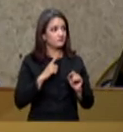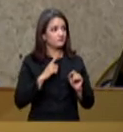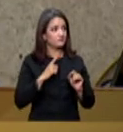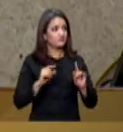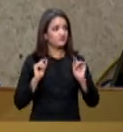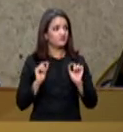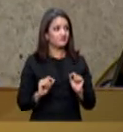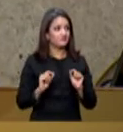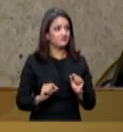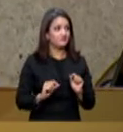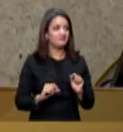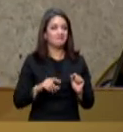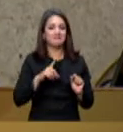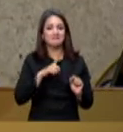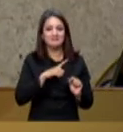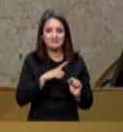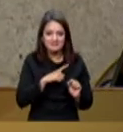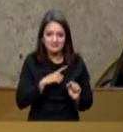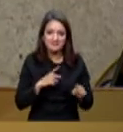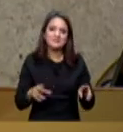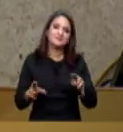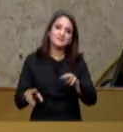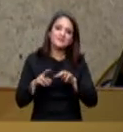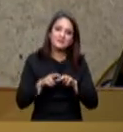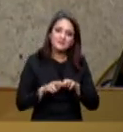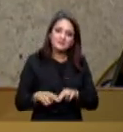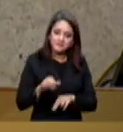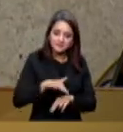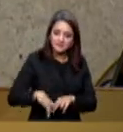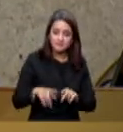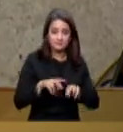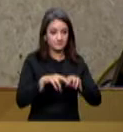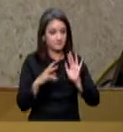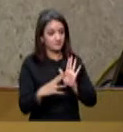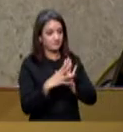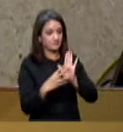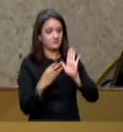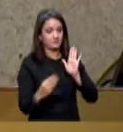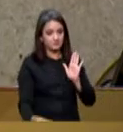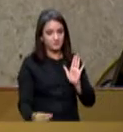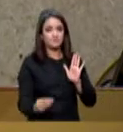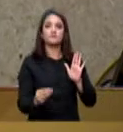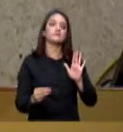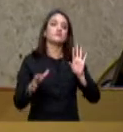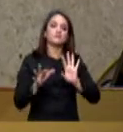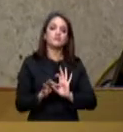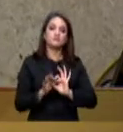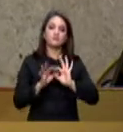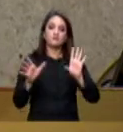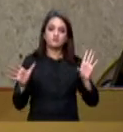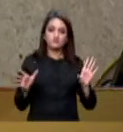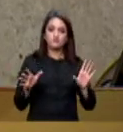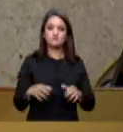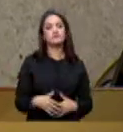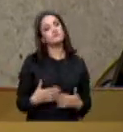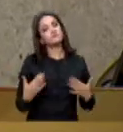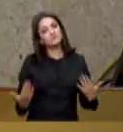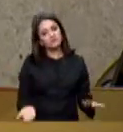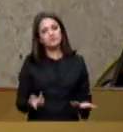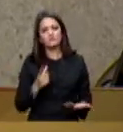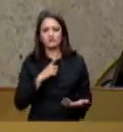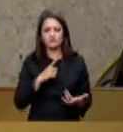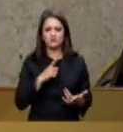opção legislativa pela delegação sob o modelo de concessão, que atende muito mais